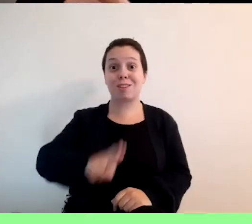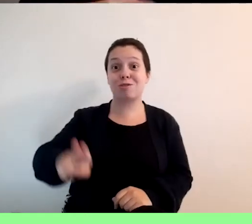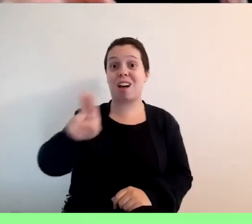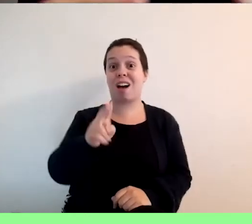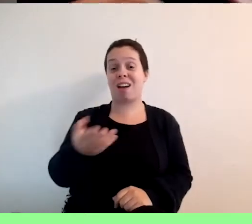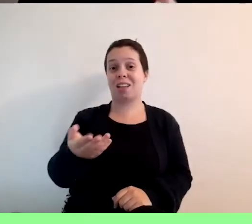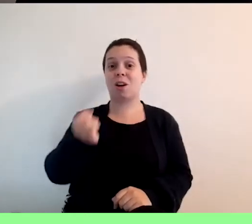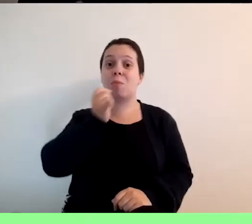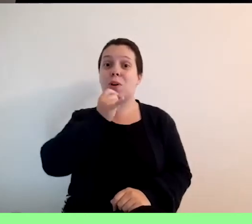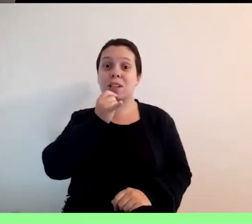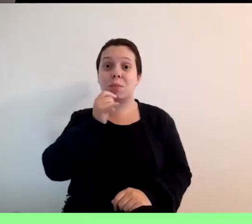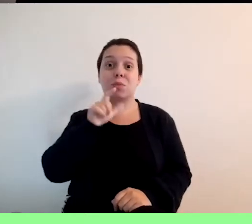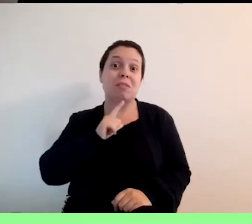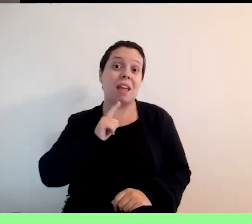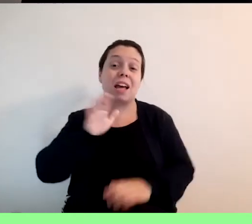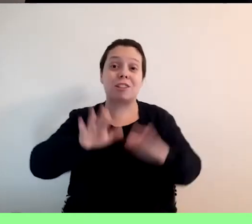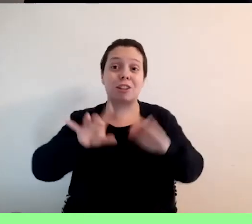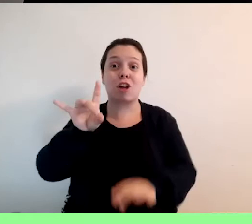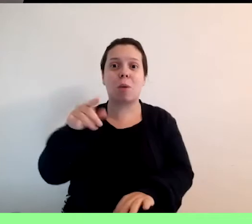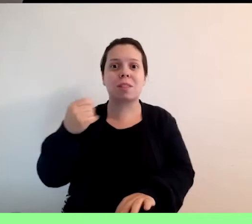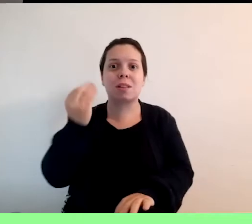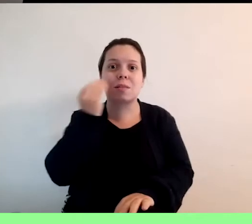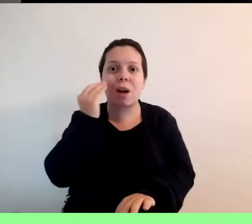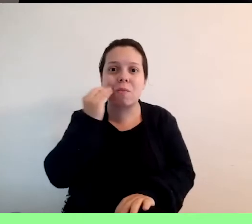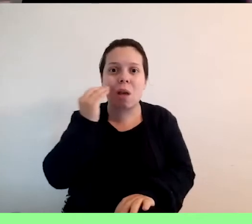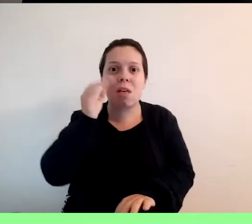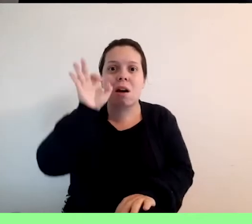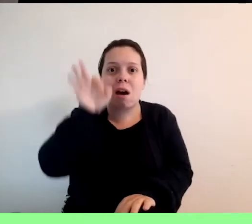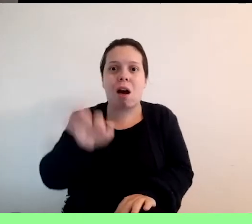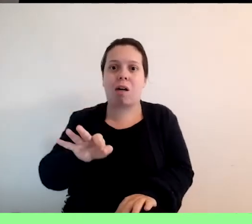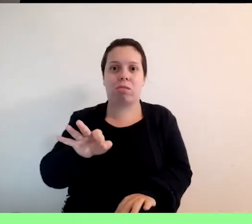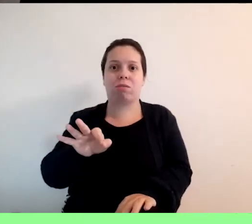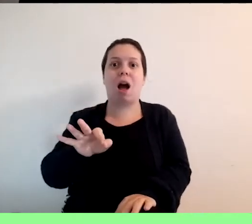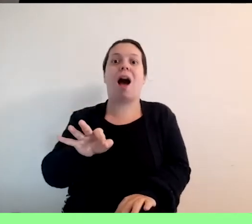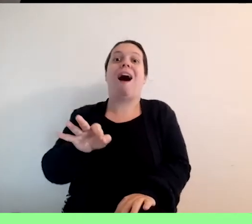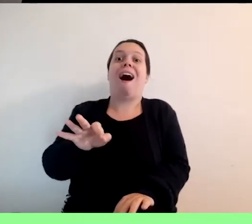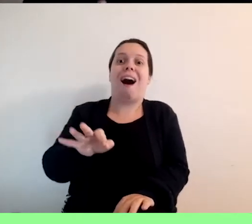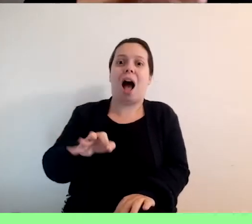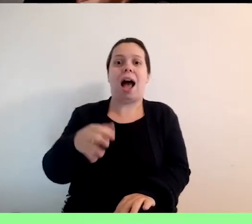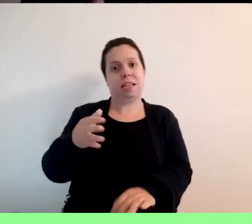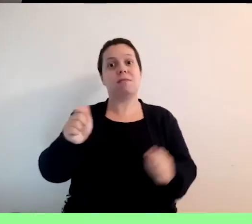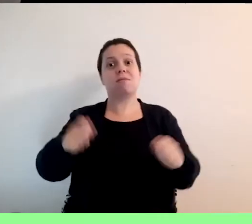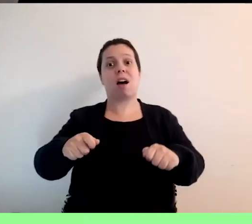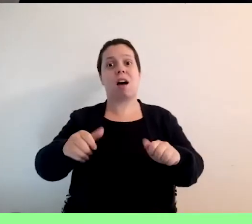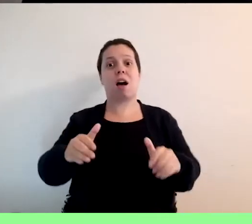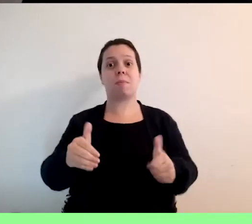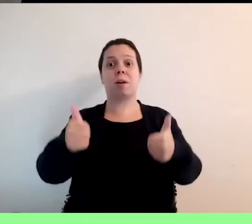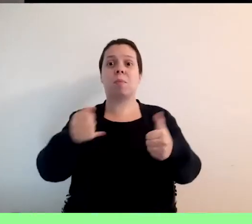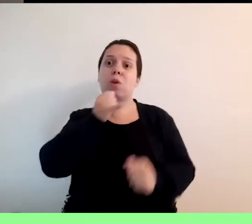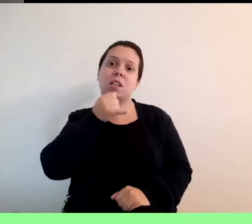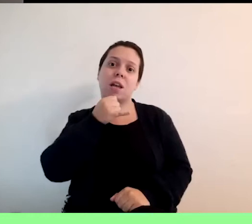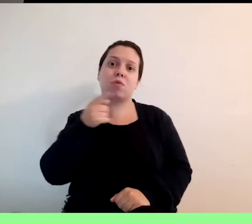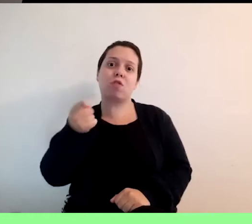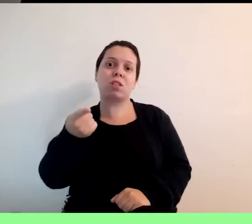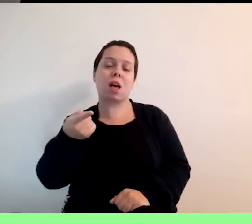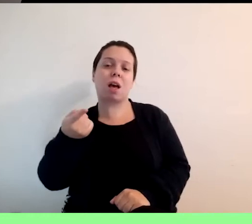só experimentando mesmo e testando, que podem ser aprimoradas, né, e terem devolutivas, como, por exemplo, isso que você está falando, você